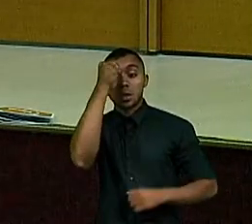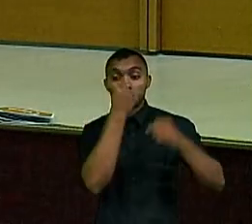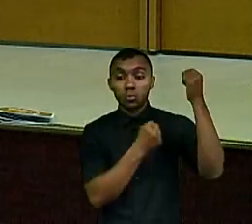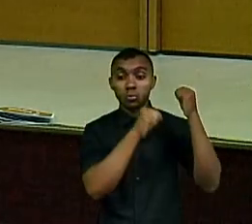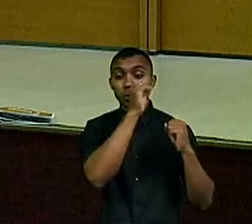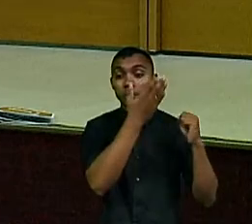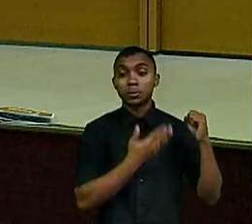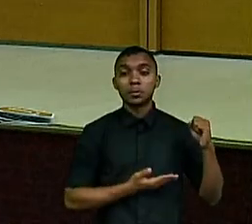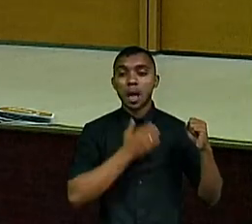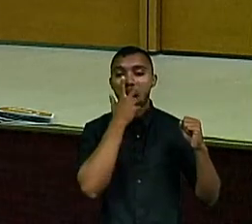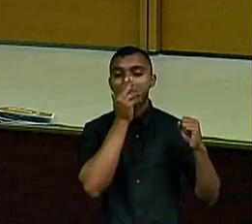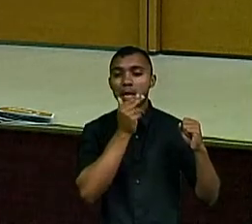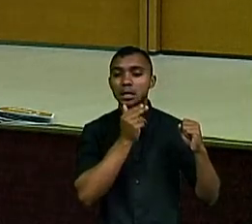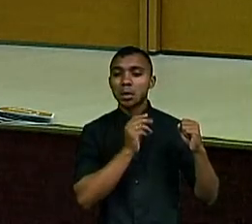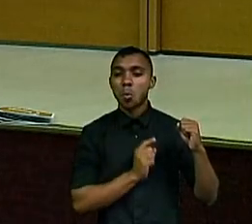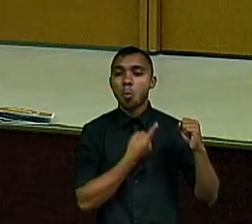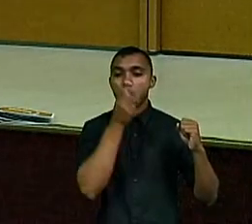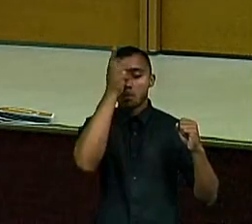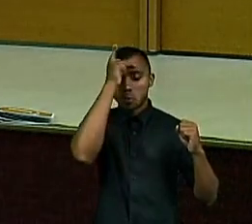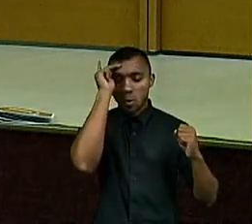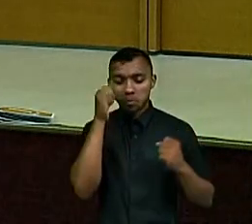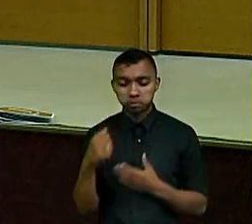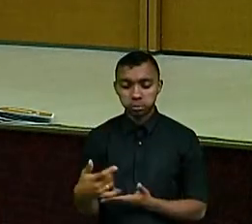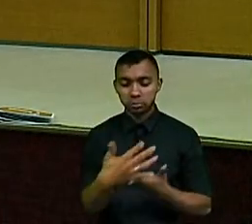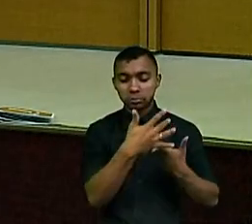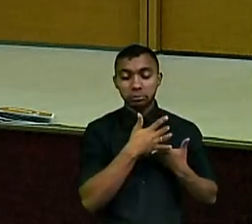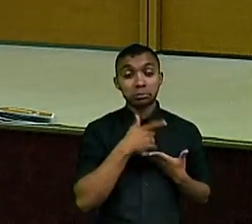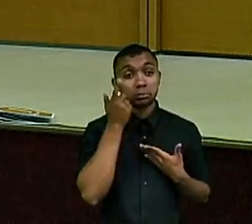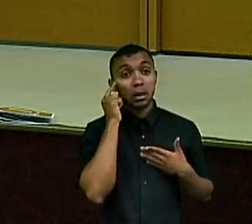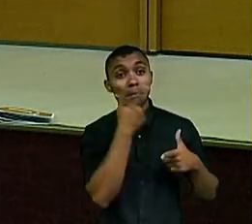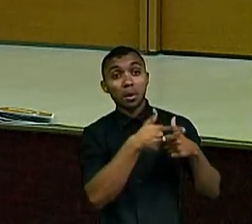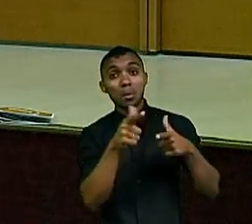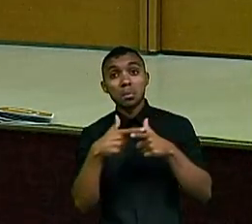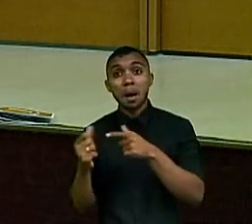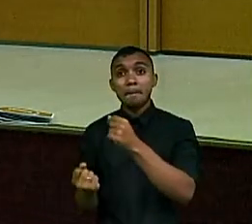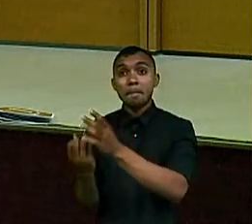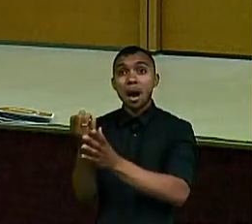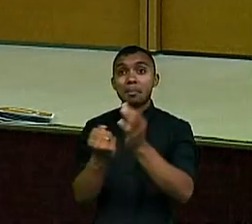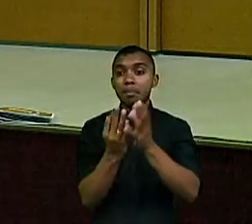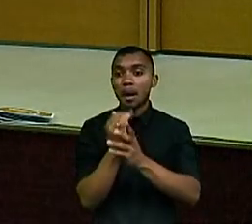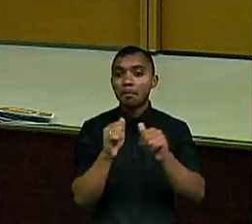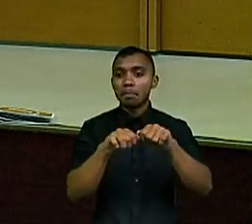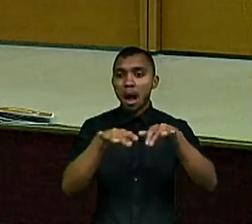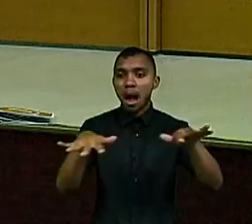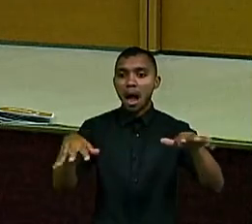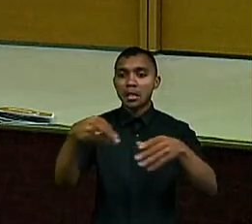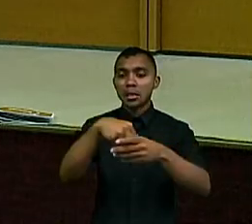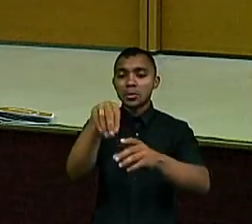ele é individualizado para poucas pessoas os problemas surgidos ele é coletivizado